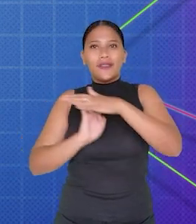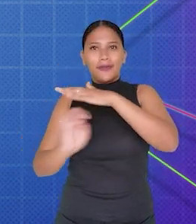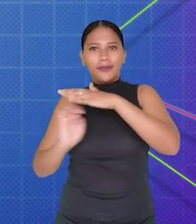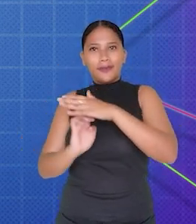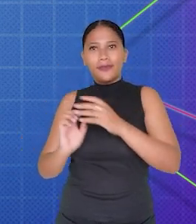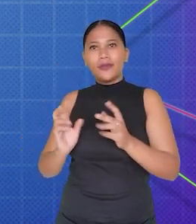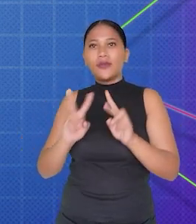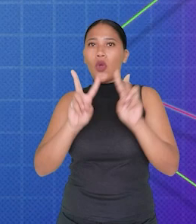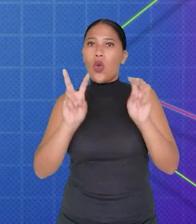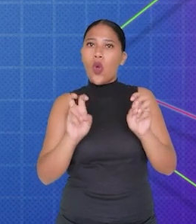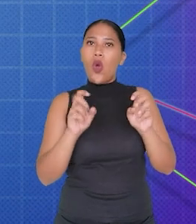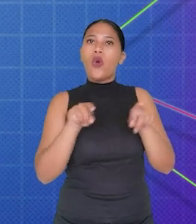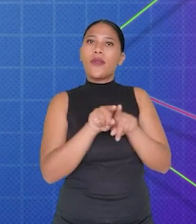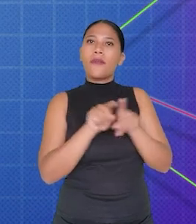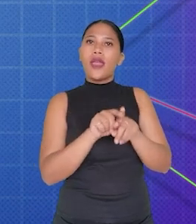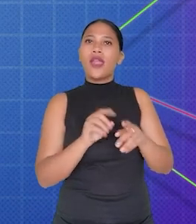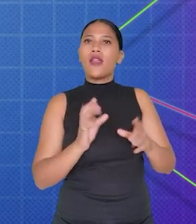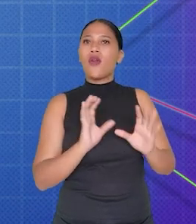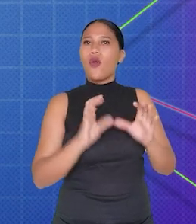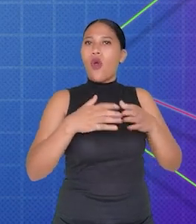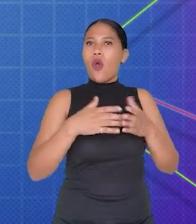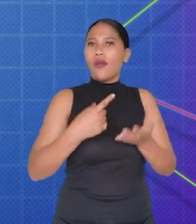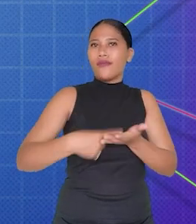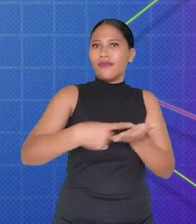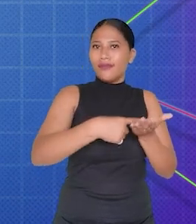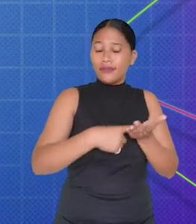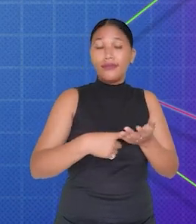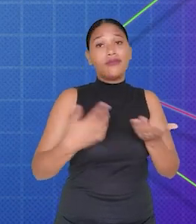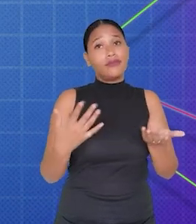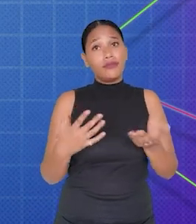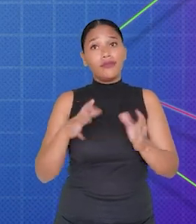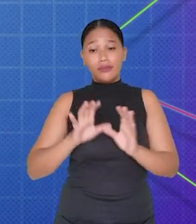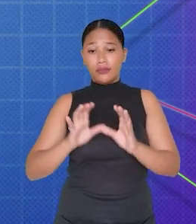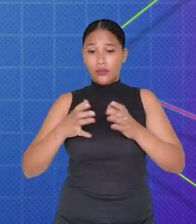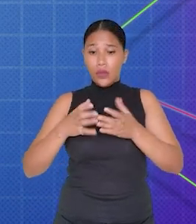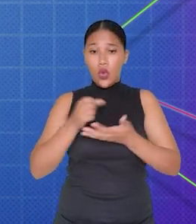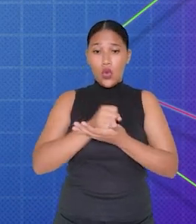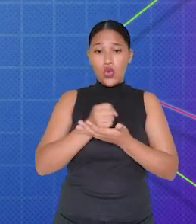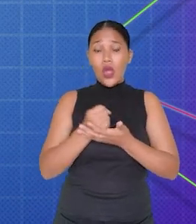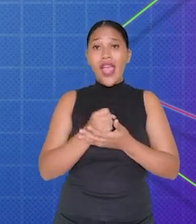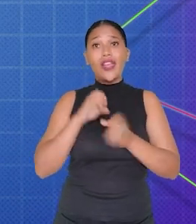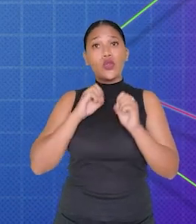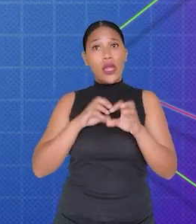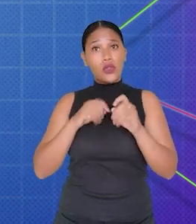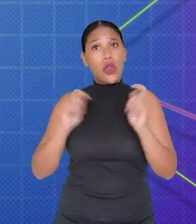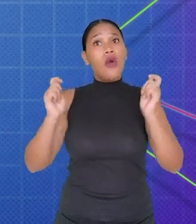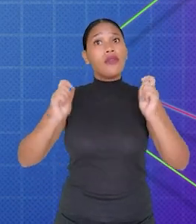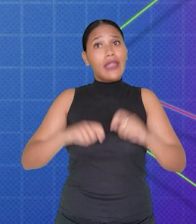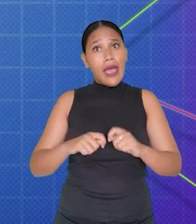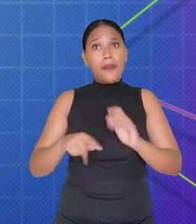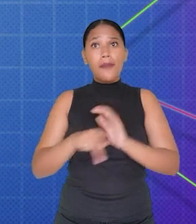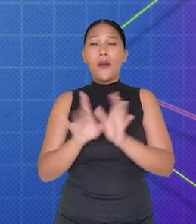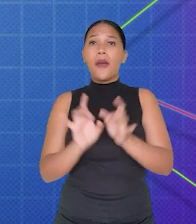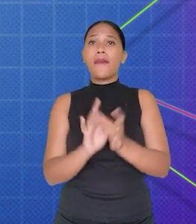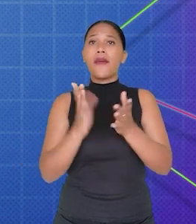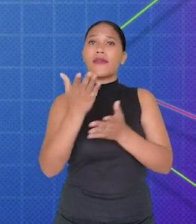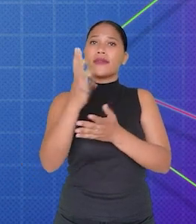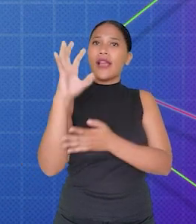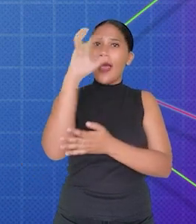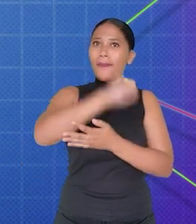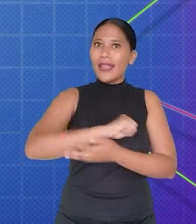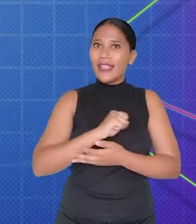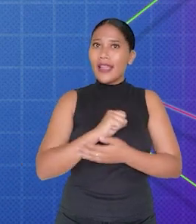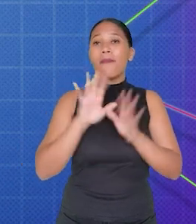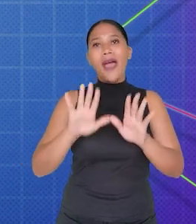empresas ou organizações. Além disso, os jogos podem ser usados para criar experiências educacionais que permitem aos jogadores